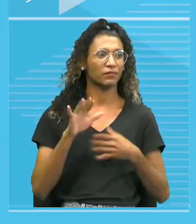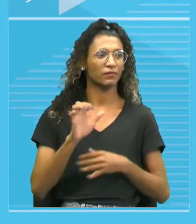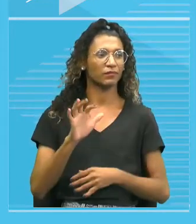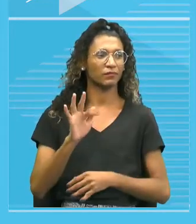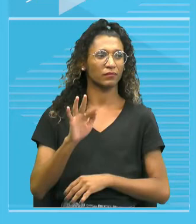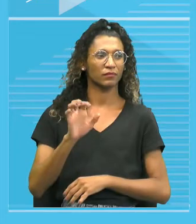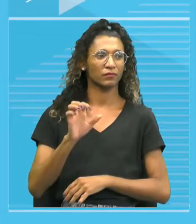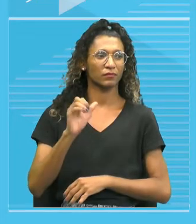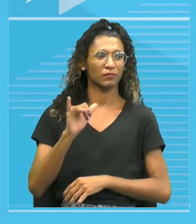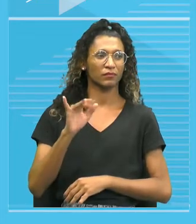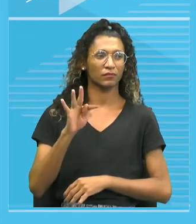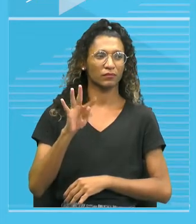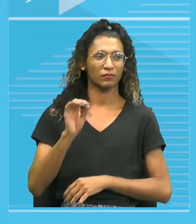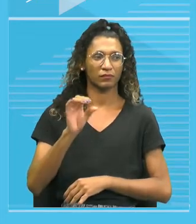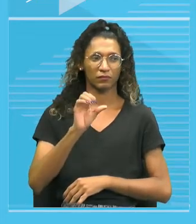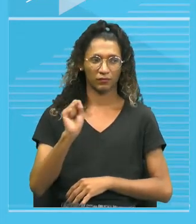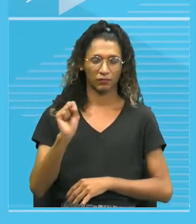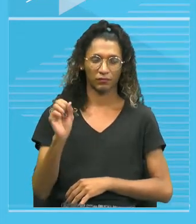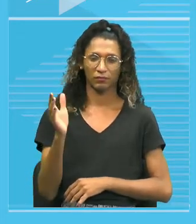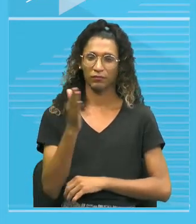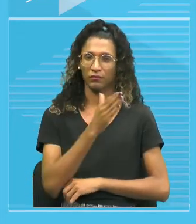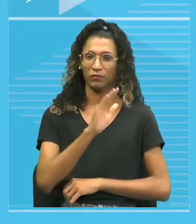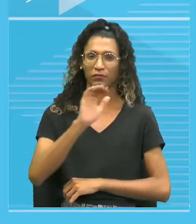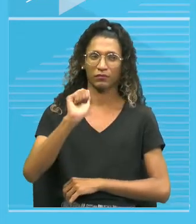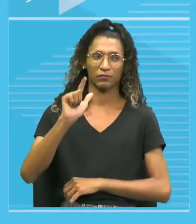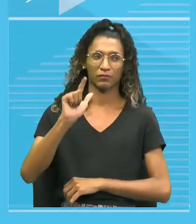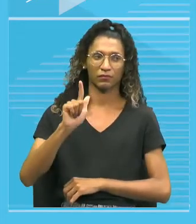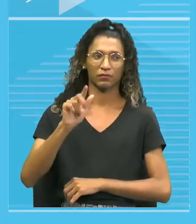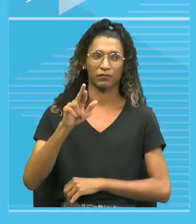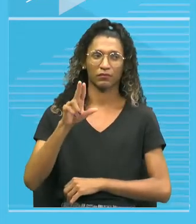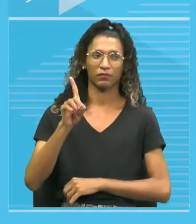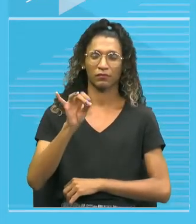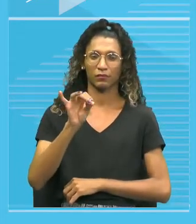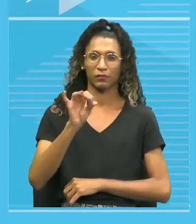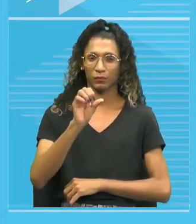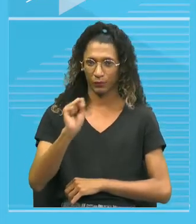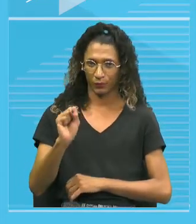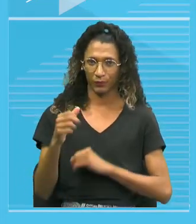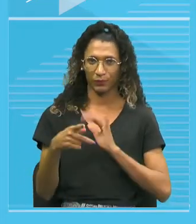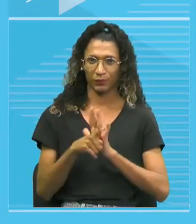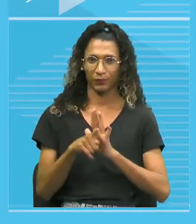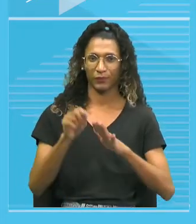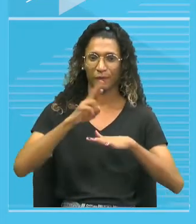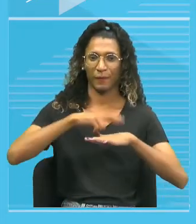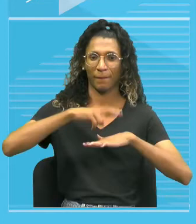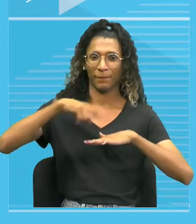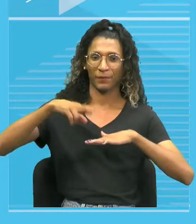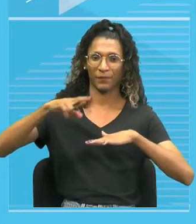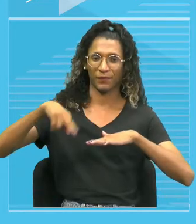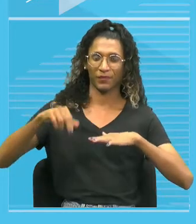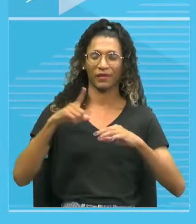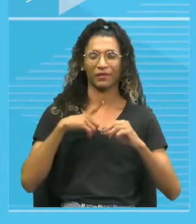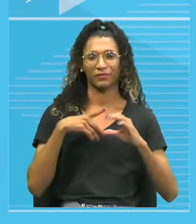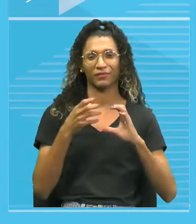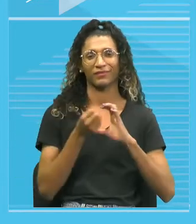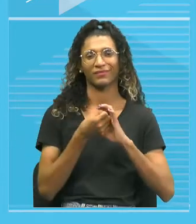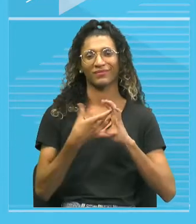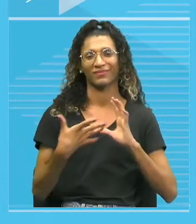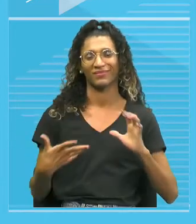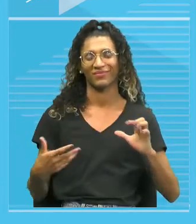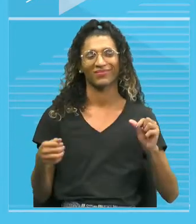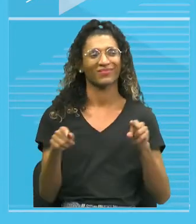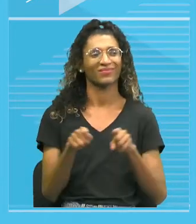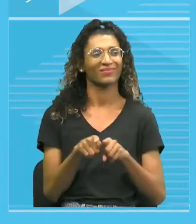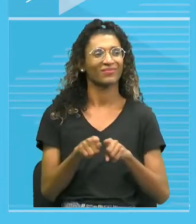agudos. Efeitos agudos da radiação. Efeitos agudos da radiação, característicos de